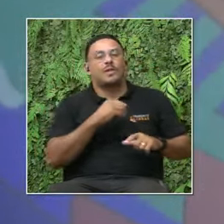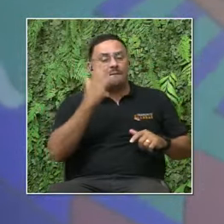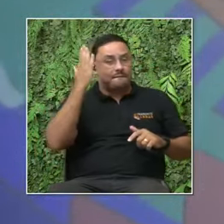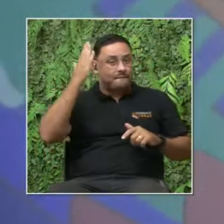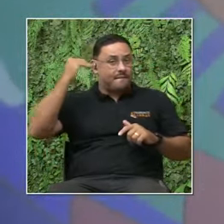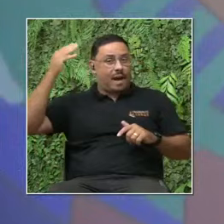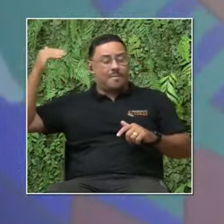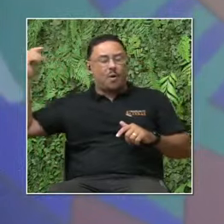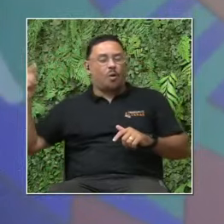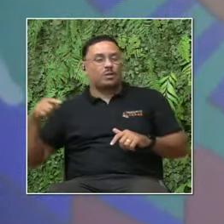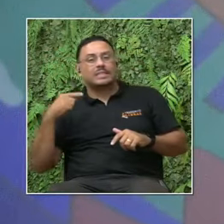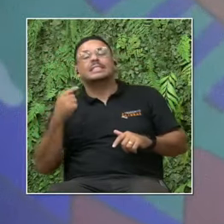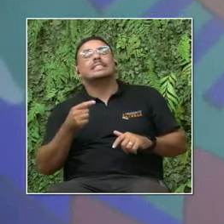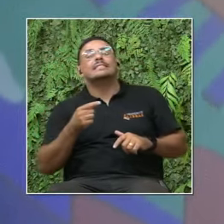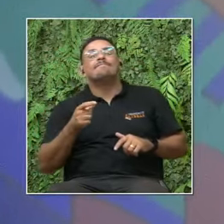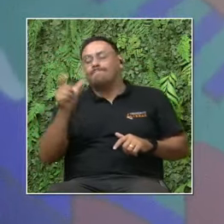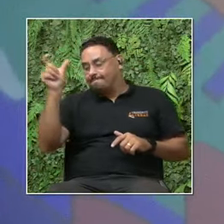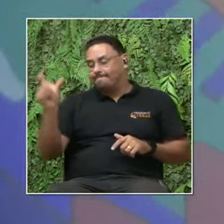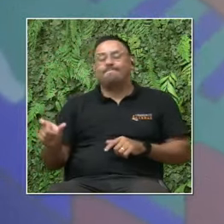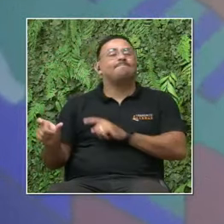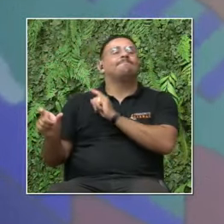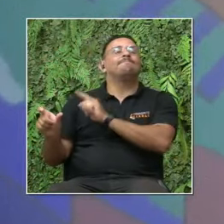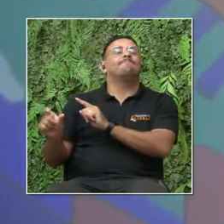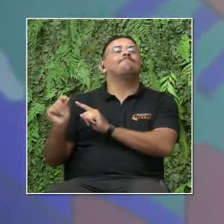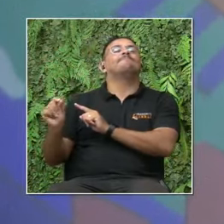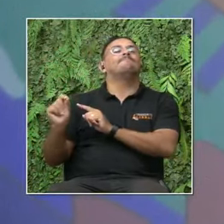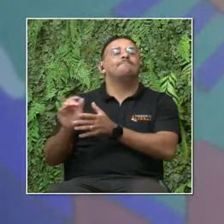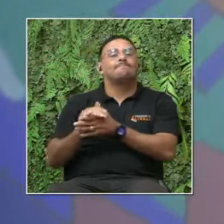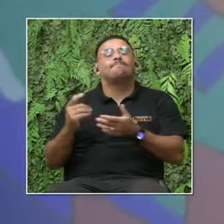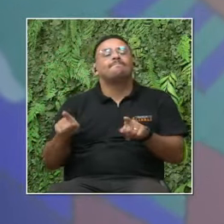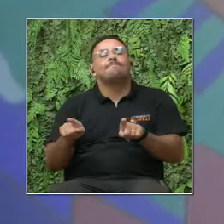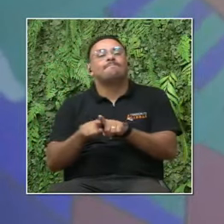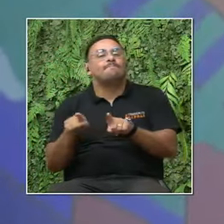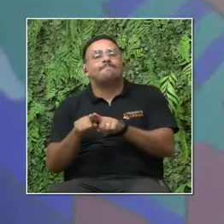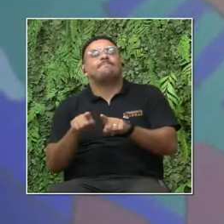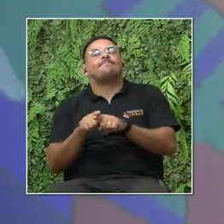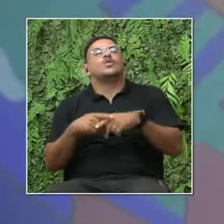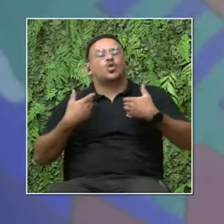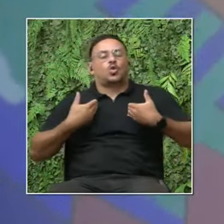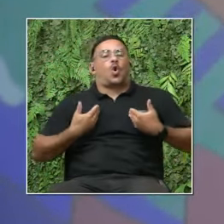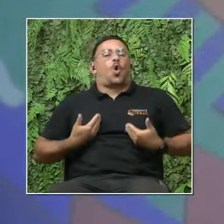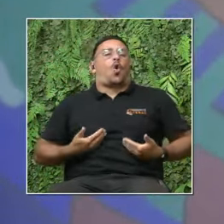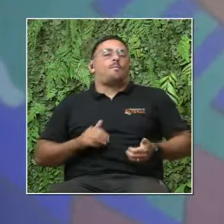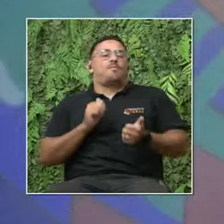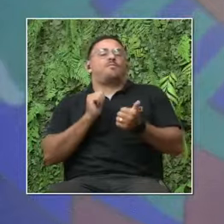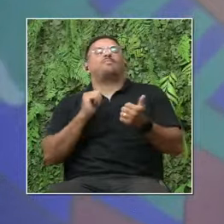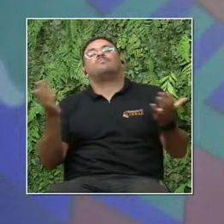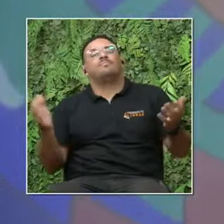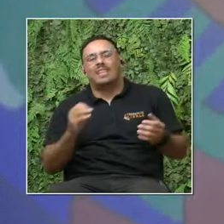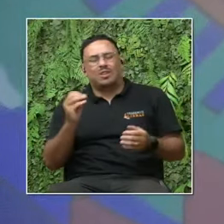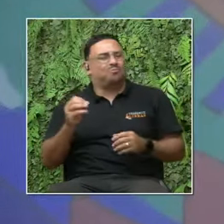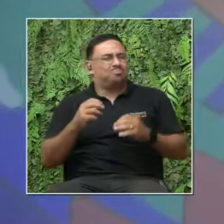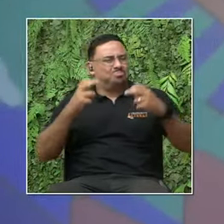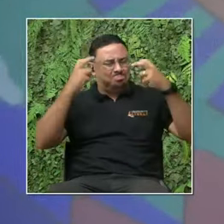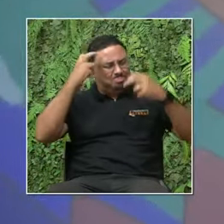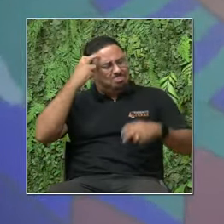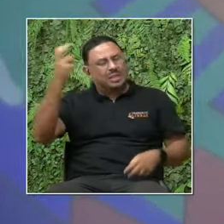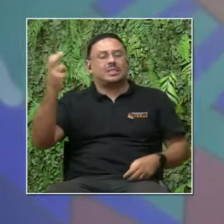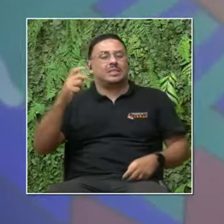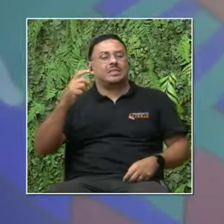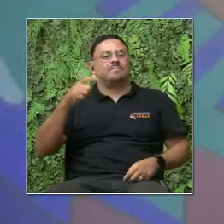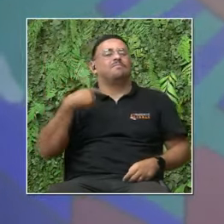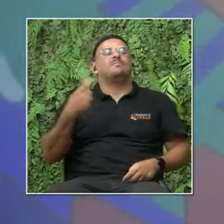Galáxias O cara que coloca inclusive partes do corpo para jogar ele ele é um gênio o nosso